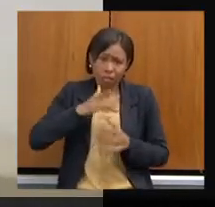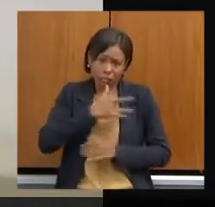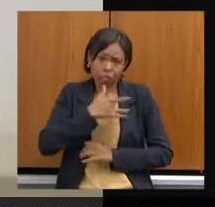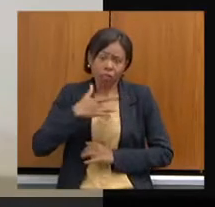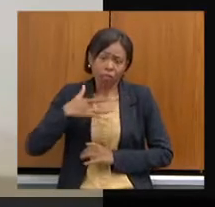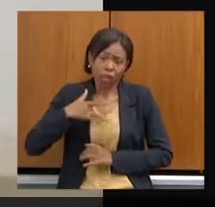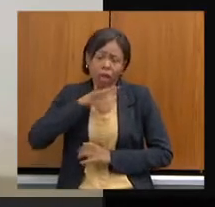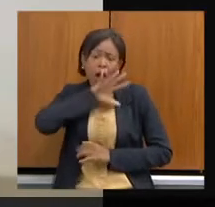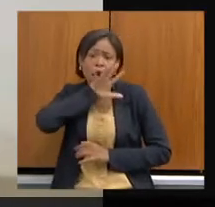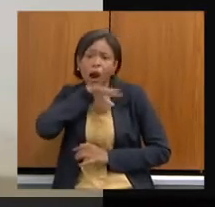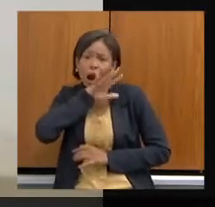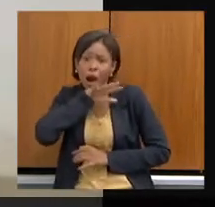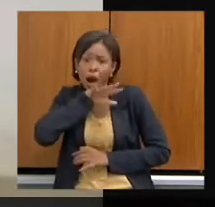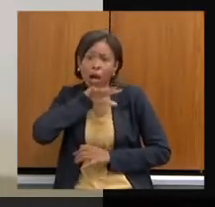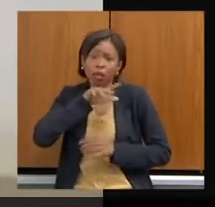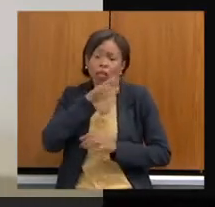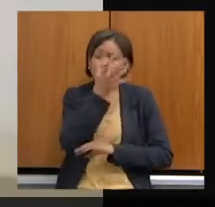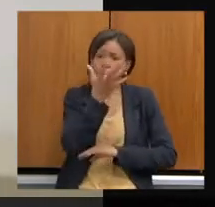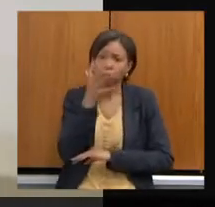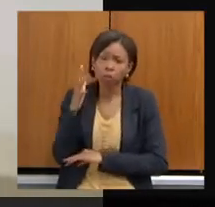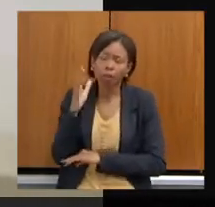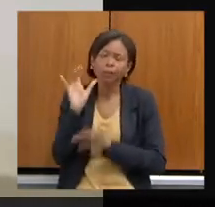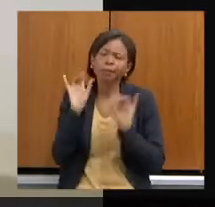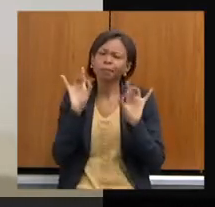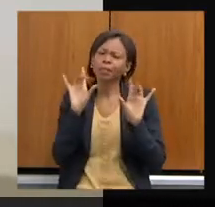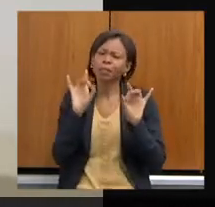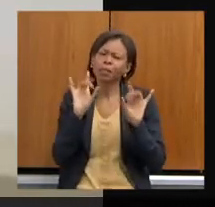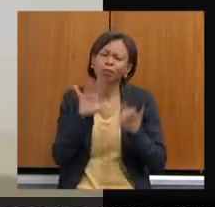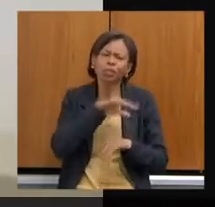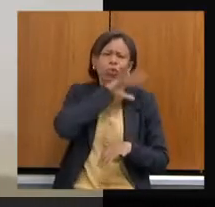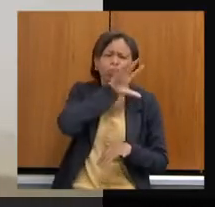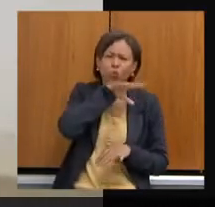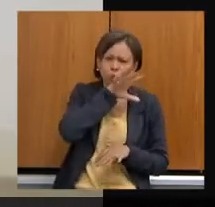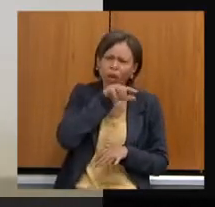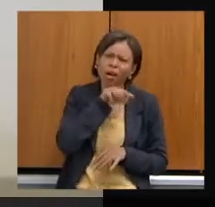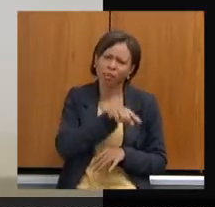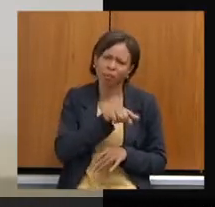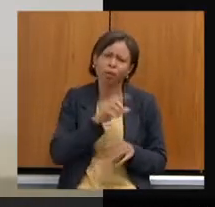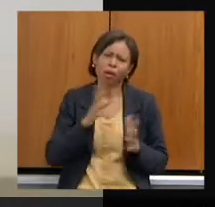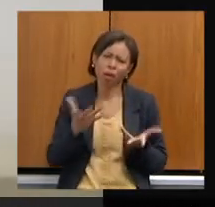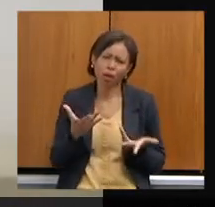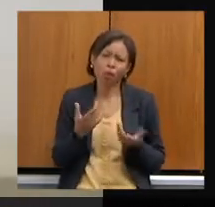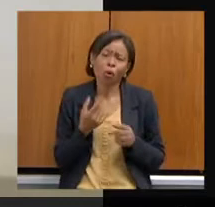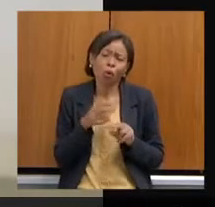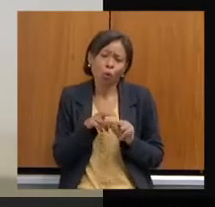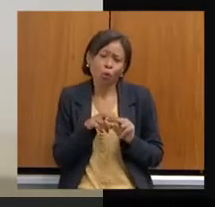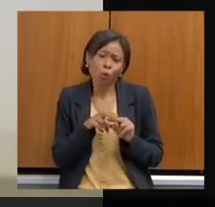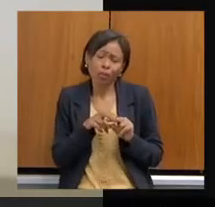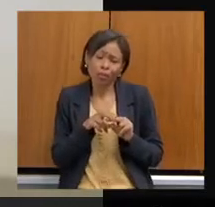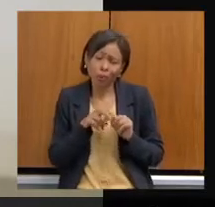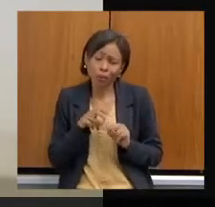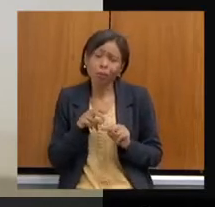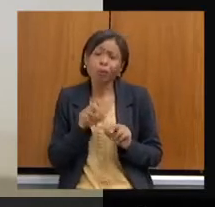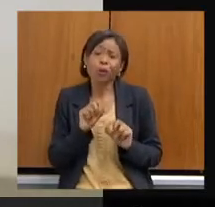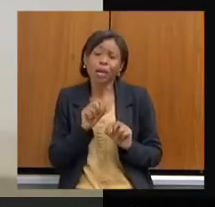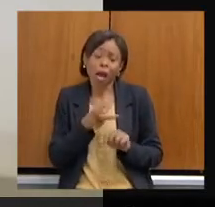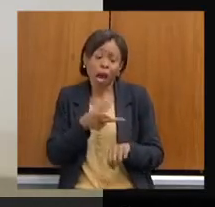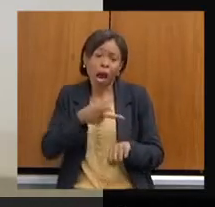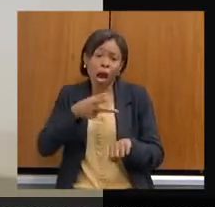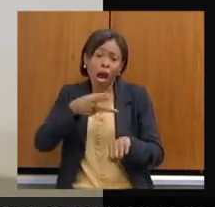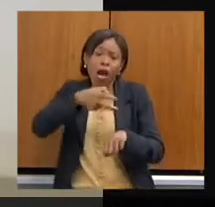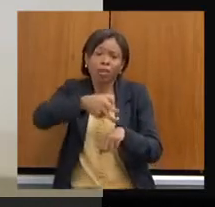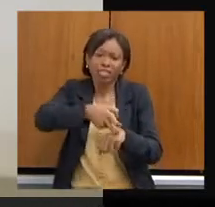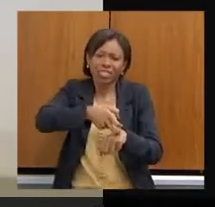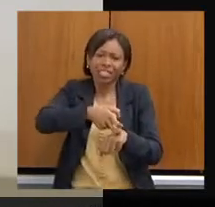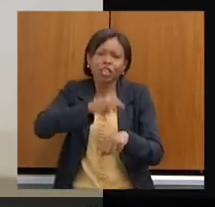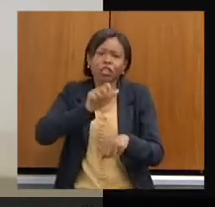animal e vegetal especialmente o animal para retirada da vacina da febre aftosa então que a